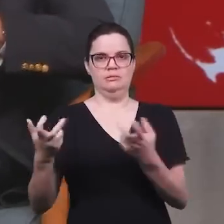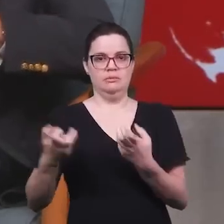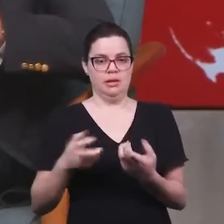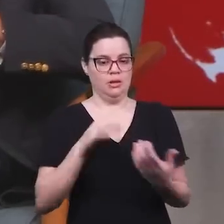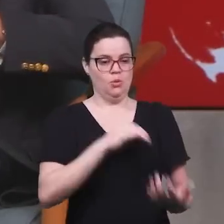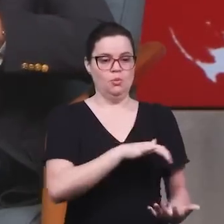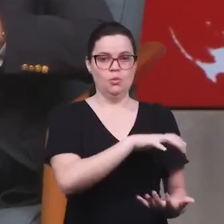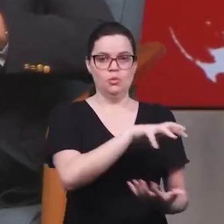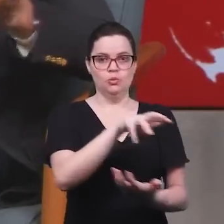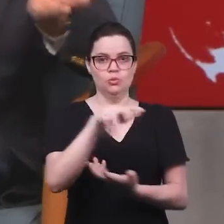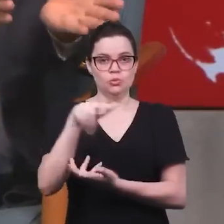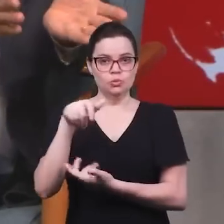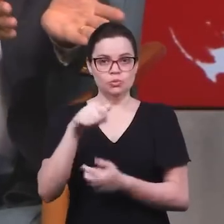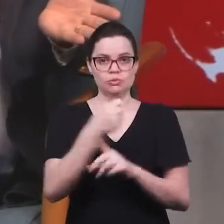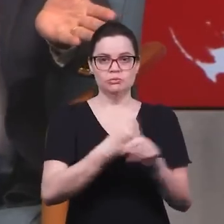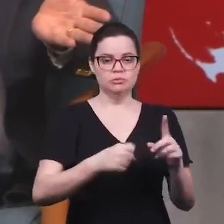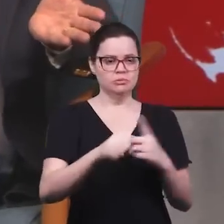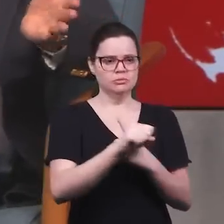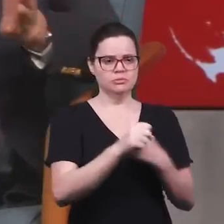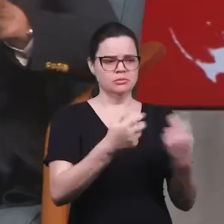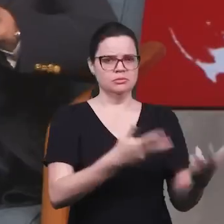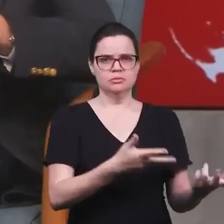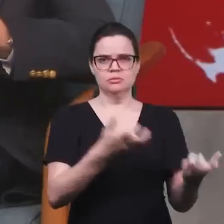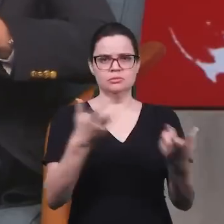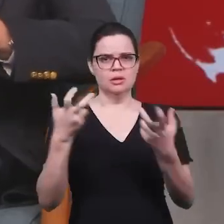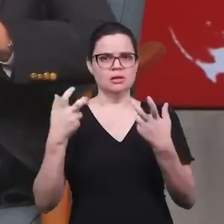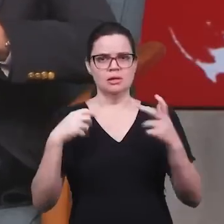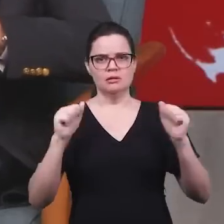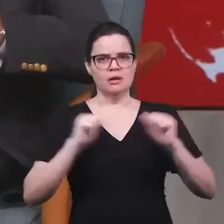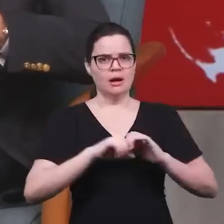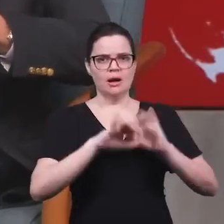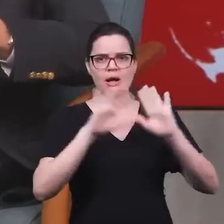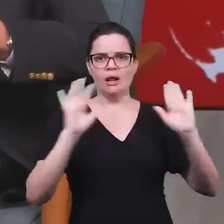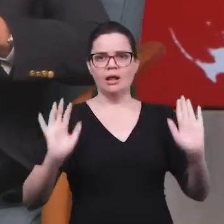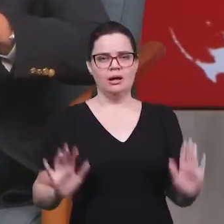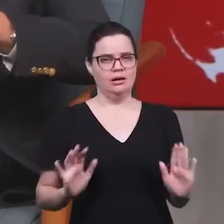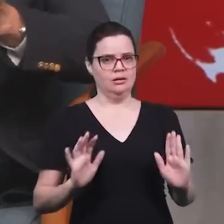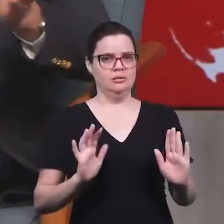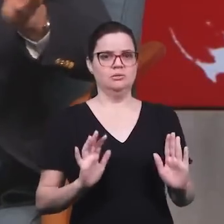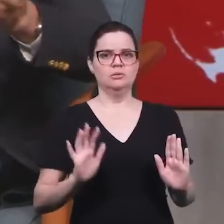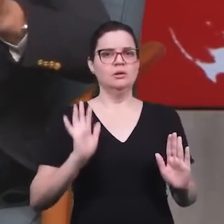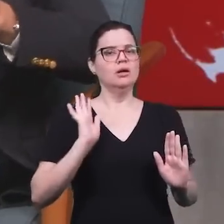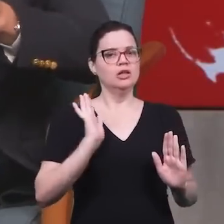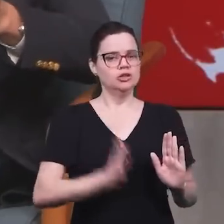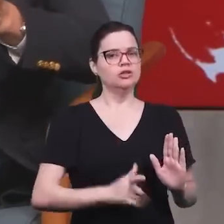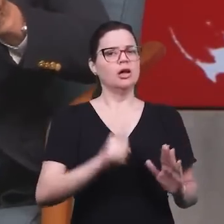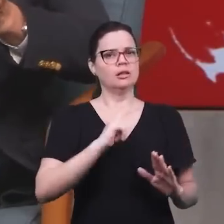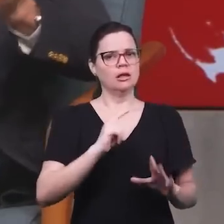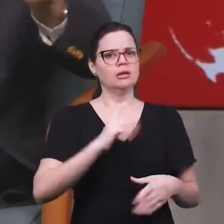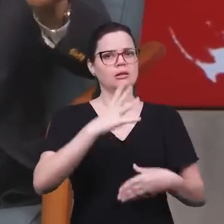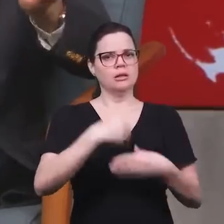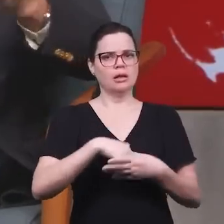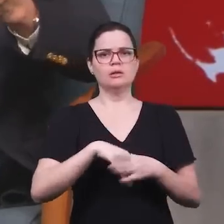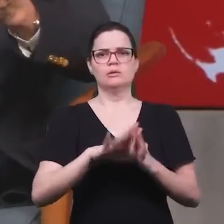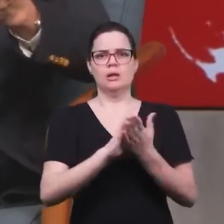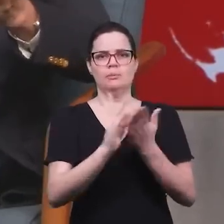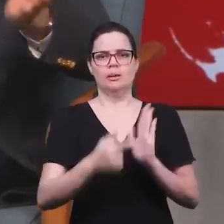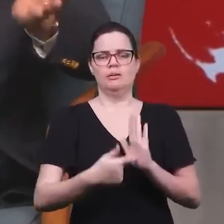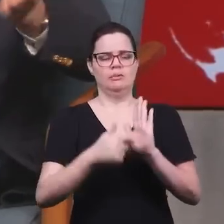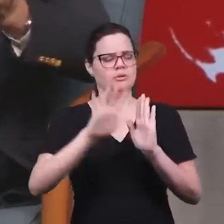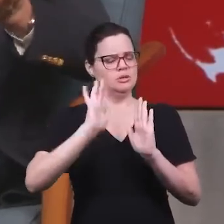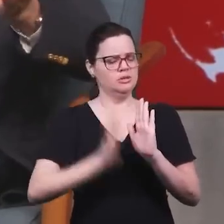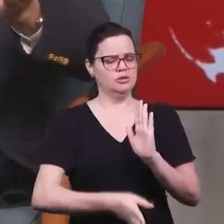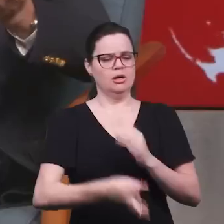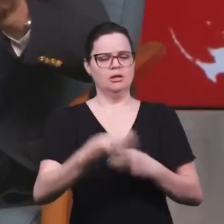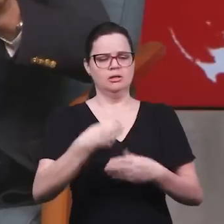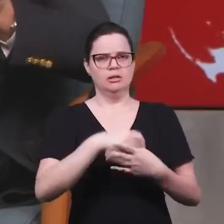clareza, e a Bíblia já descrevia isso. A Bíblia descreve em todo o seu, desde o Velho e o Novo Testamento,